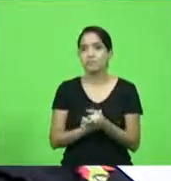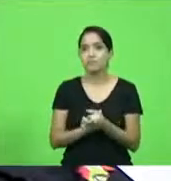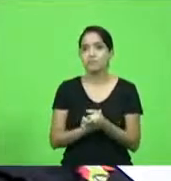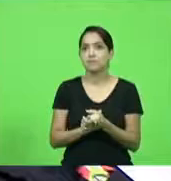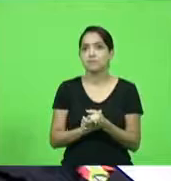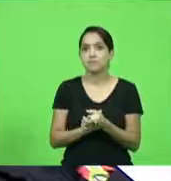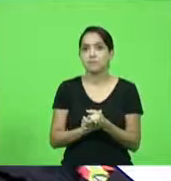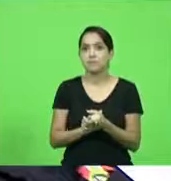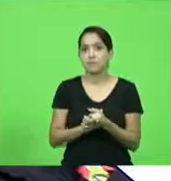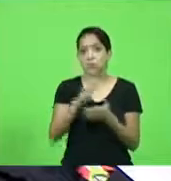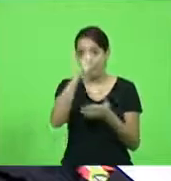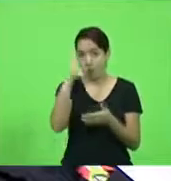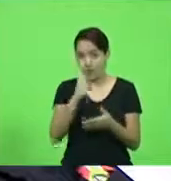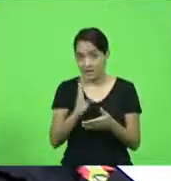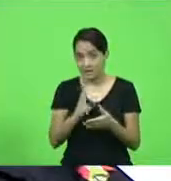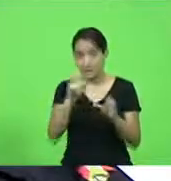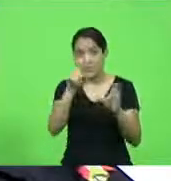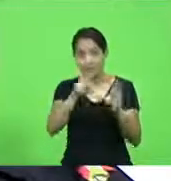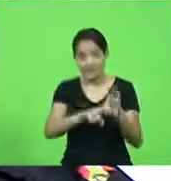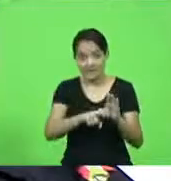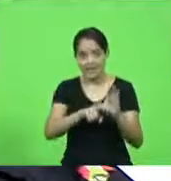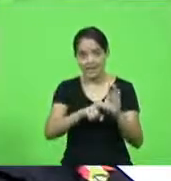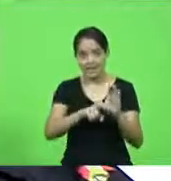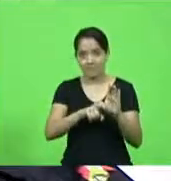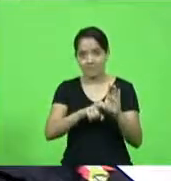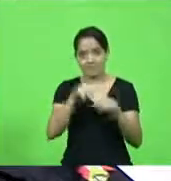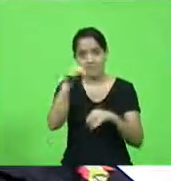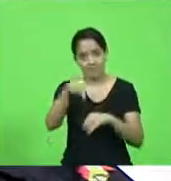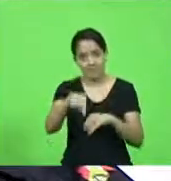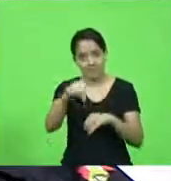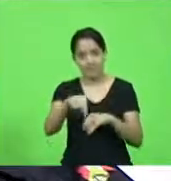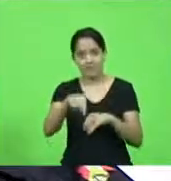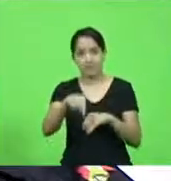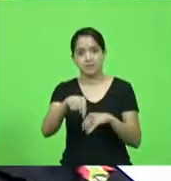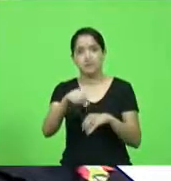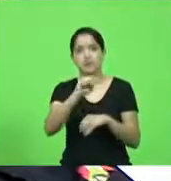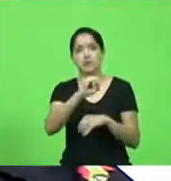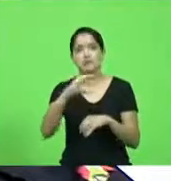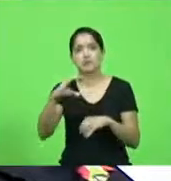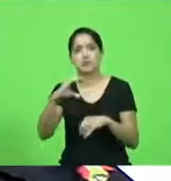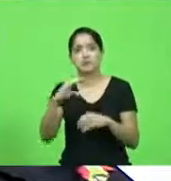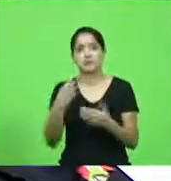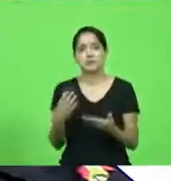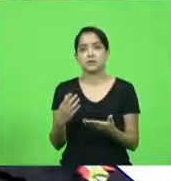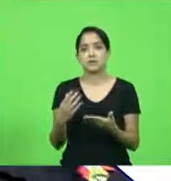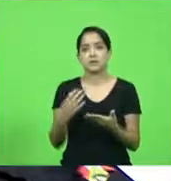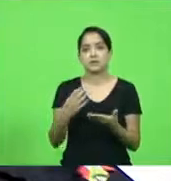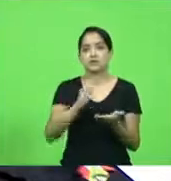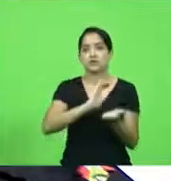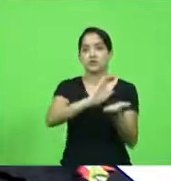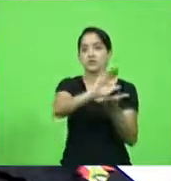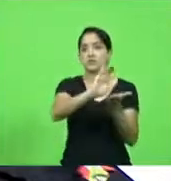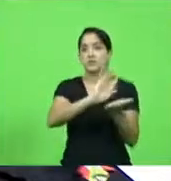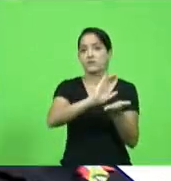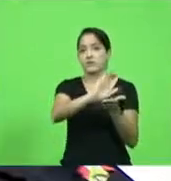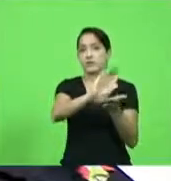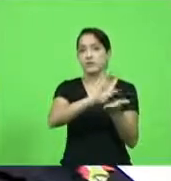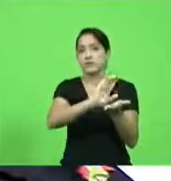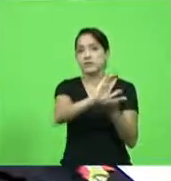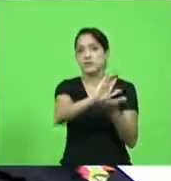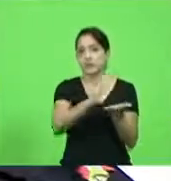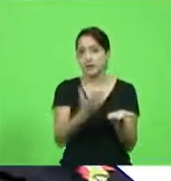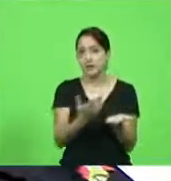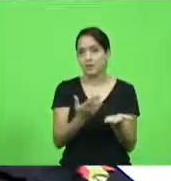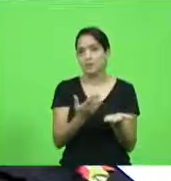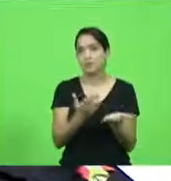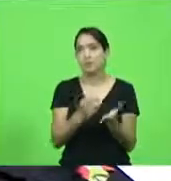ele deve para a gente, porque nós somos credores do Brasil, nós pagamos, enviamos, e aqui temos que